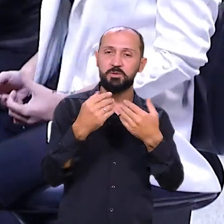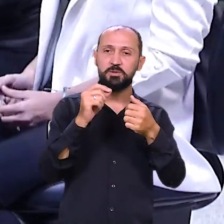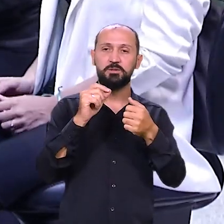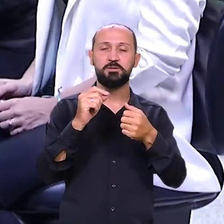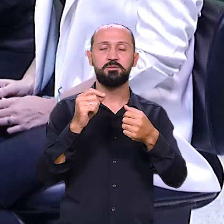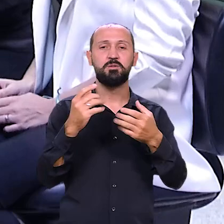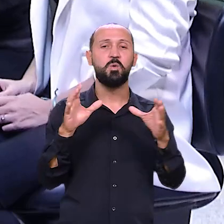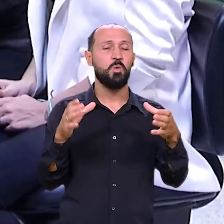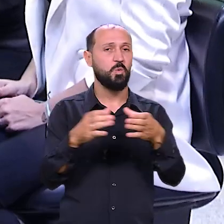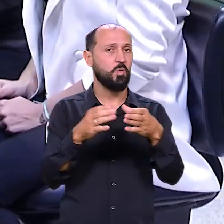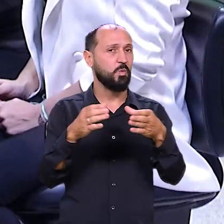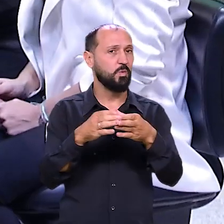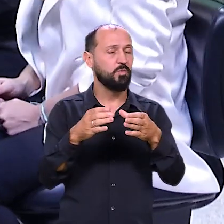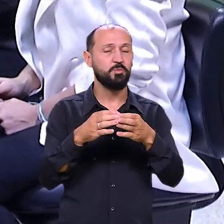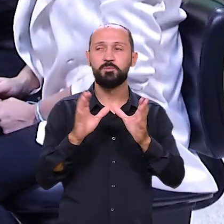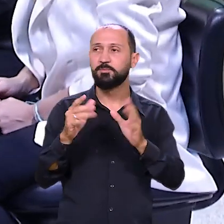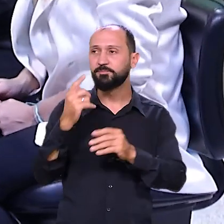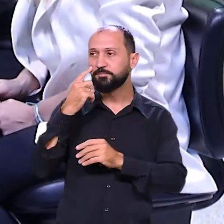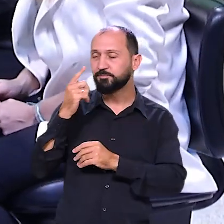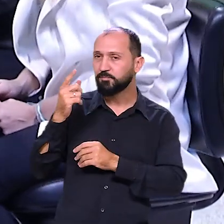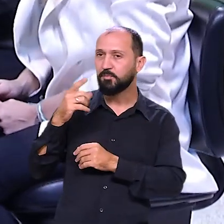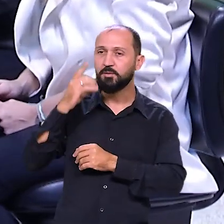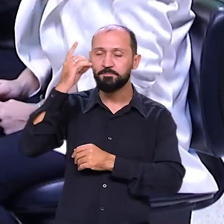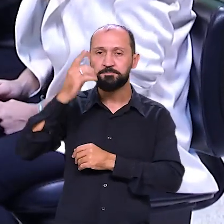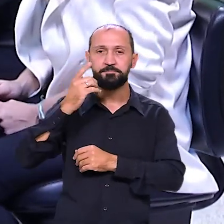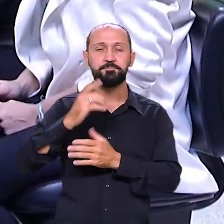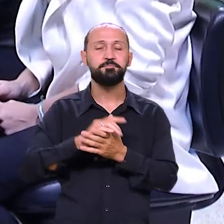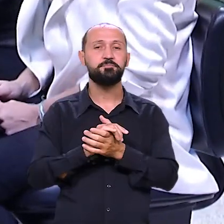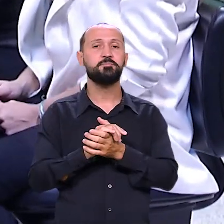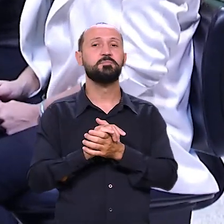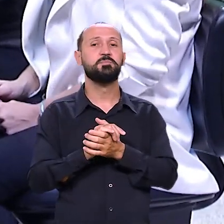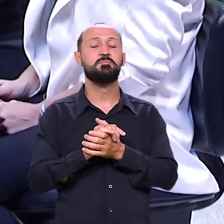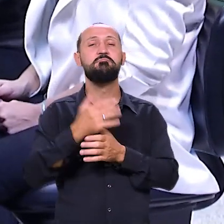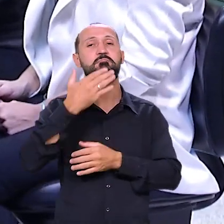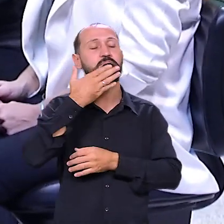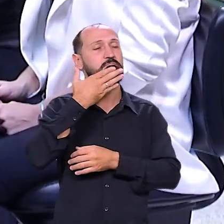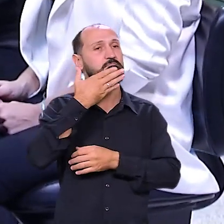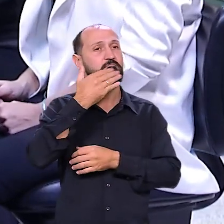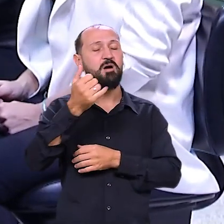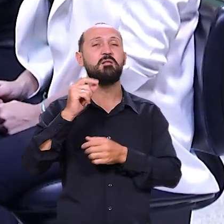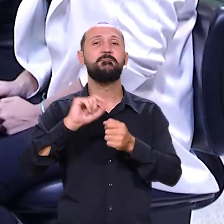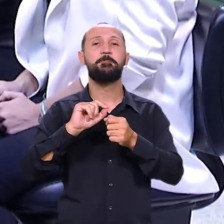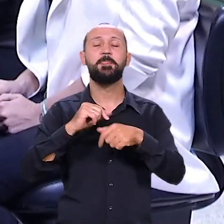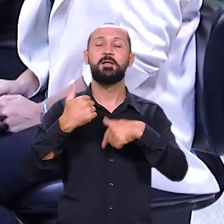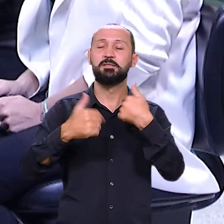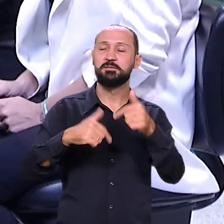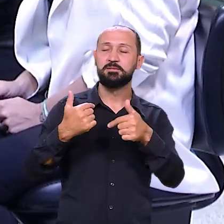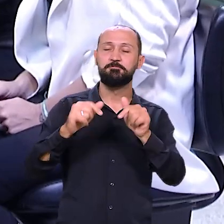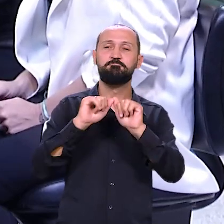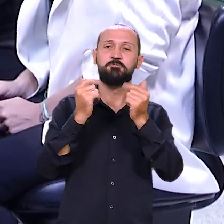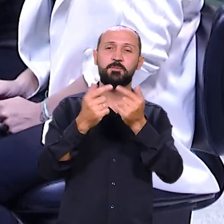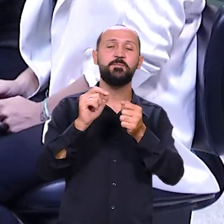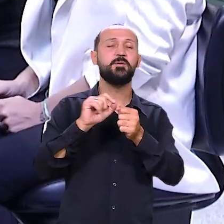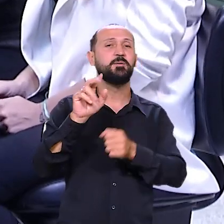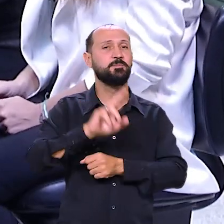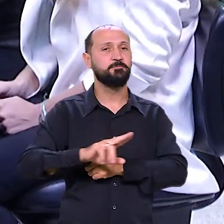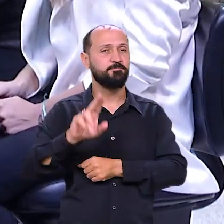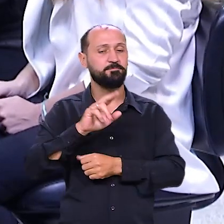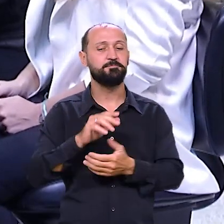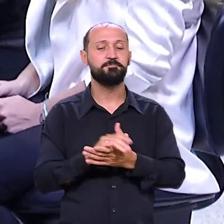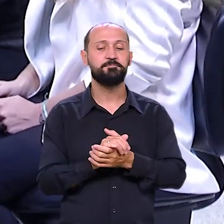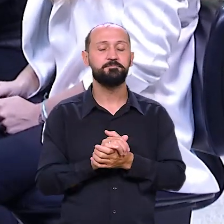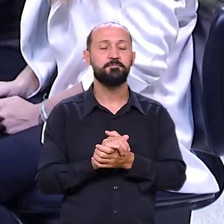a frente parlamentar, Janaína e deputado e Paulo, é o melhor instrumento que a Assembleia Legislativa tem para isso. A gente